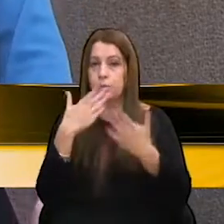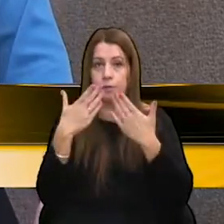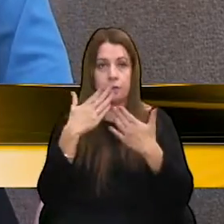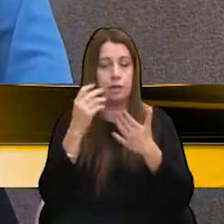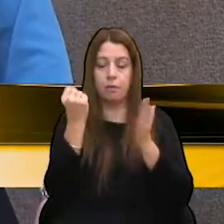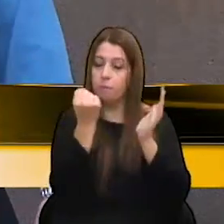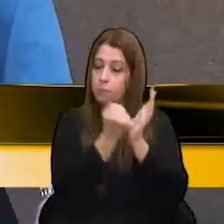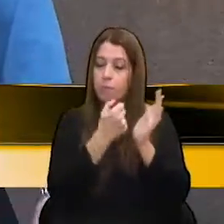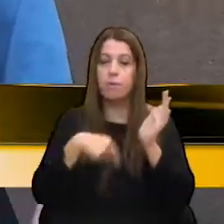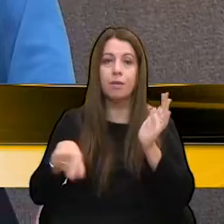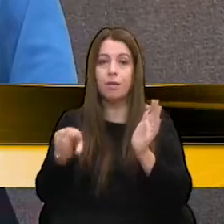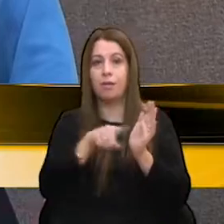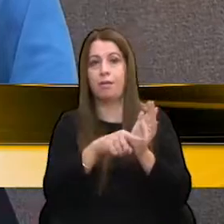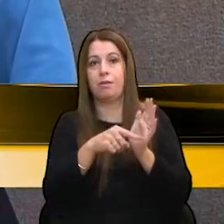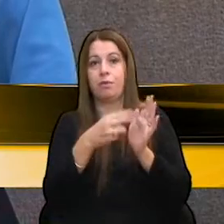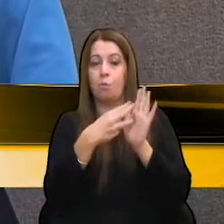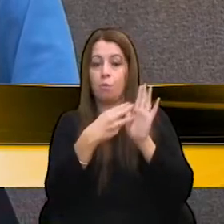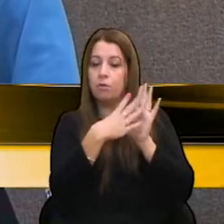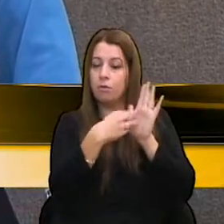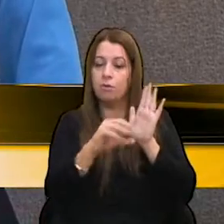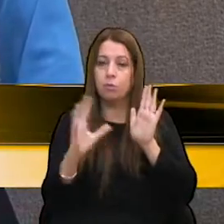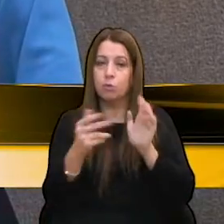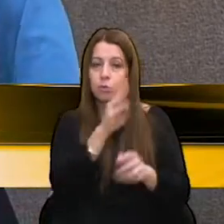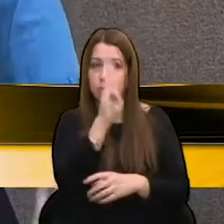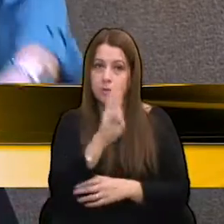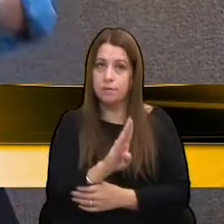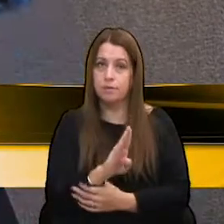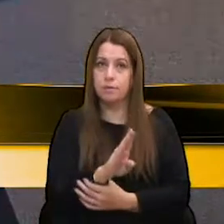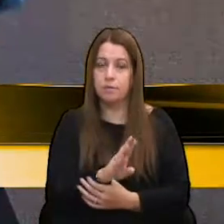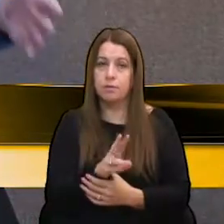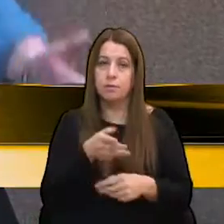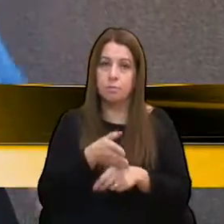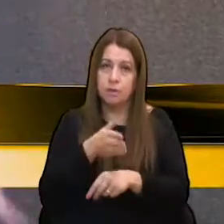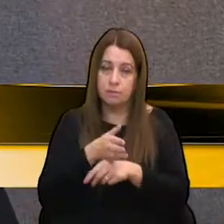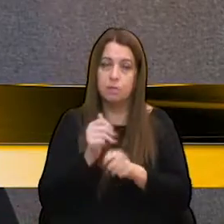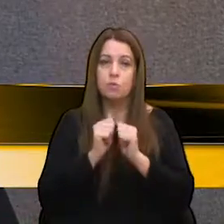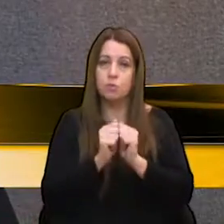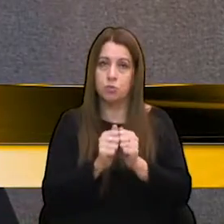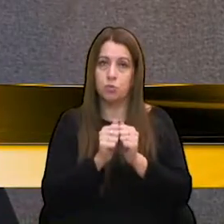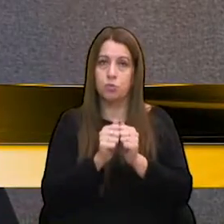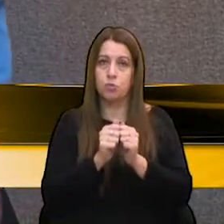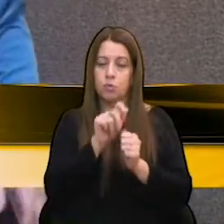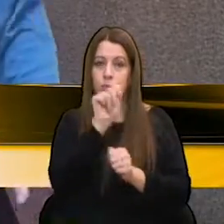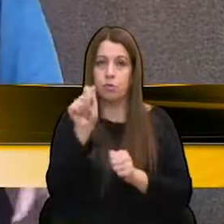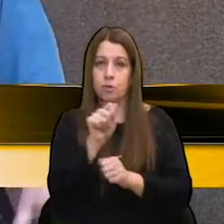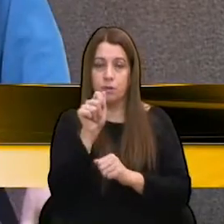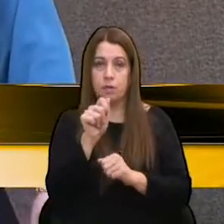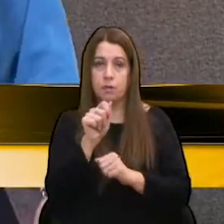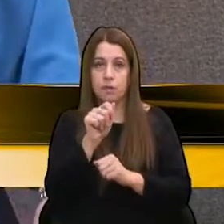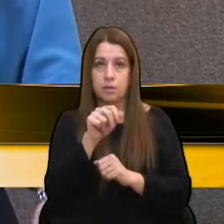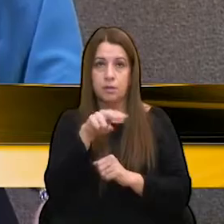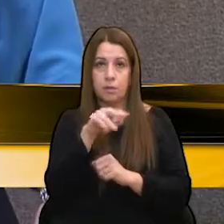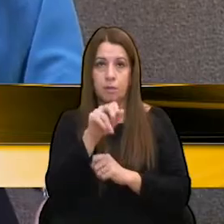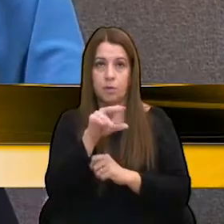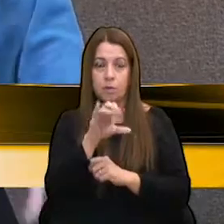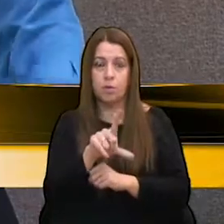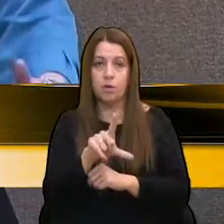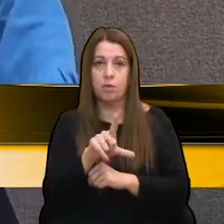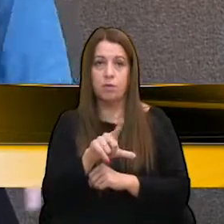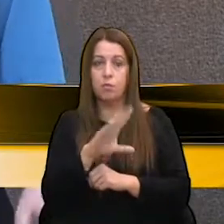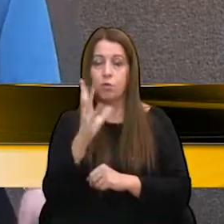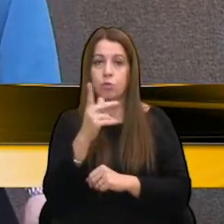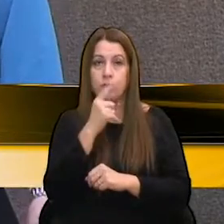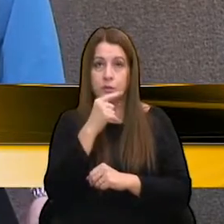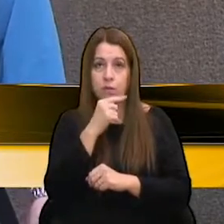uma referência a nível nacional, participa diretamente da Associação Nacional das Autarquias Municipais de